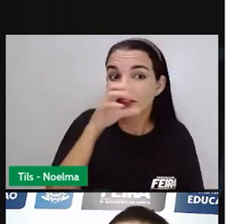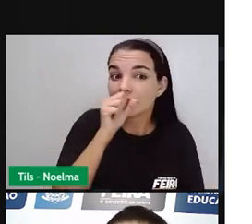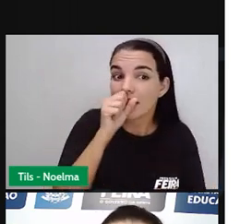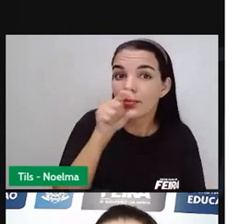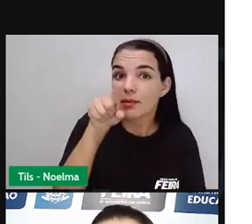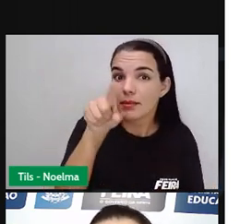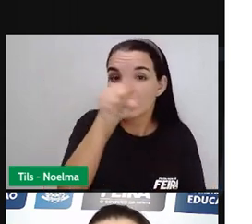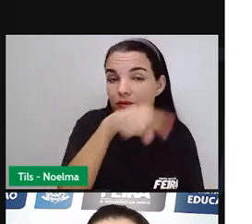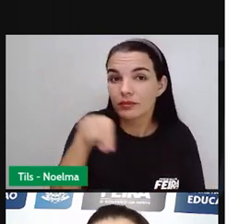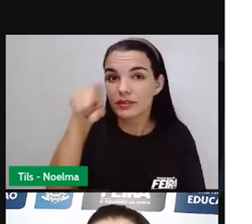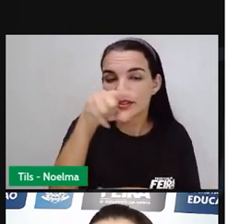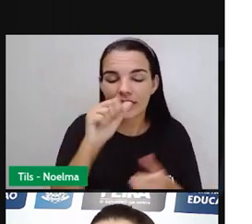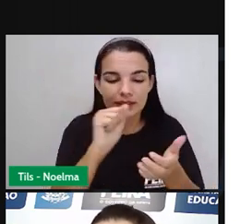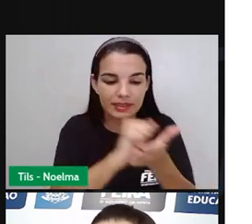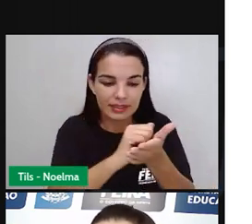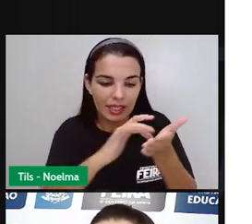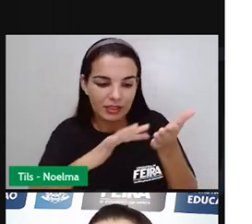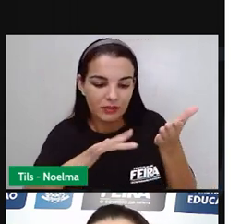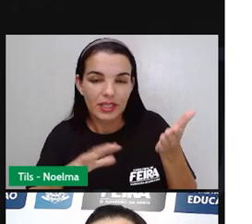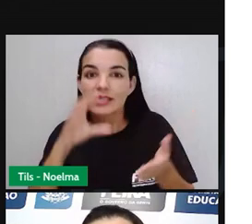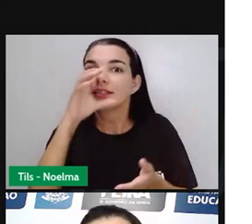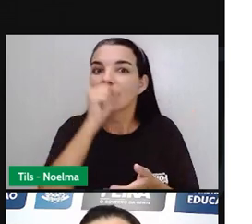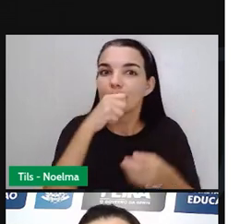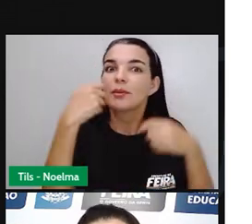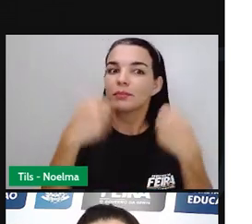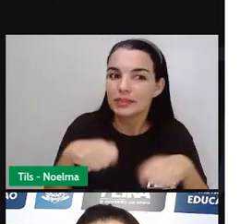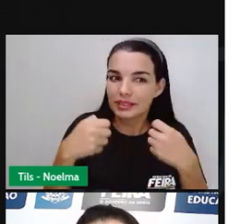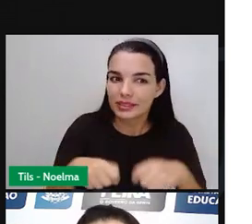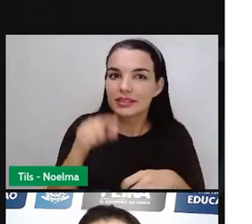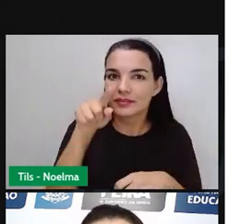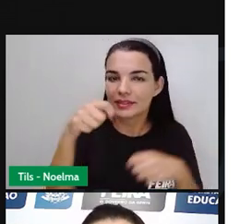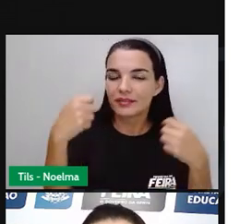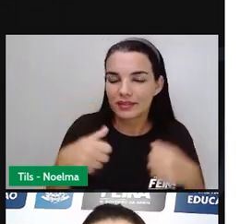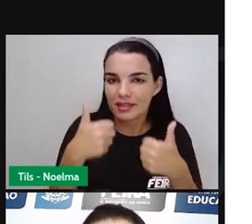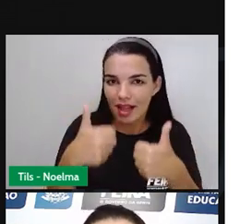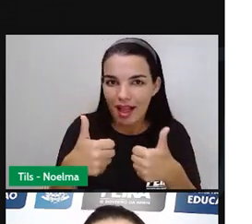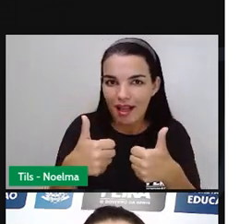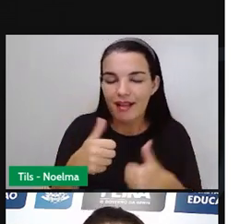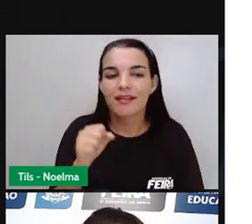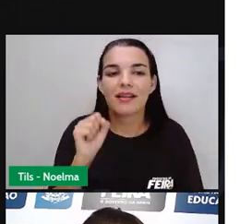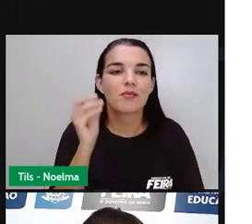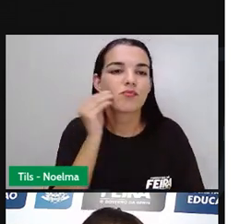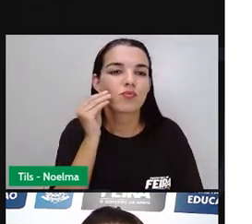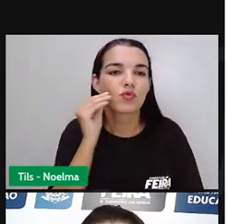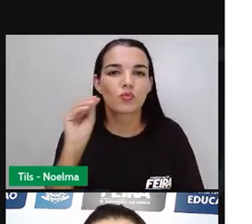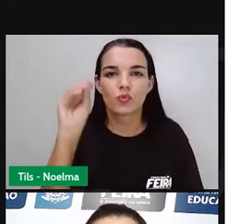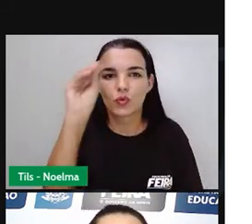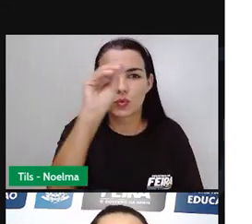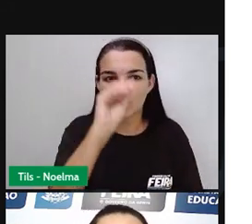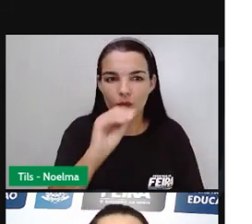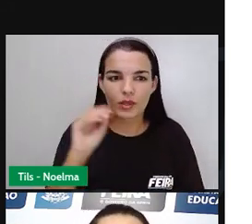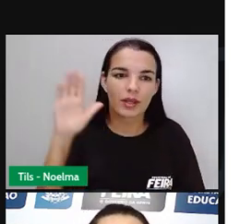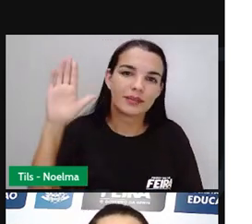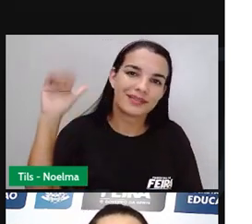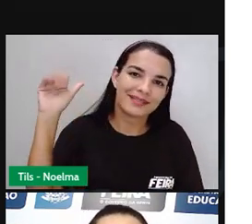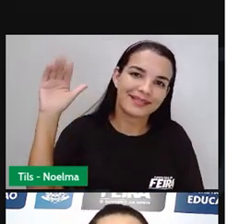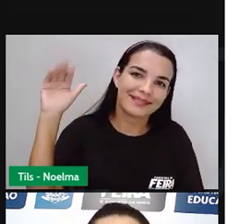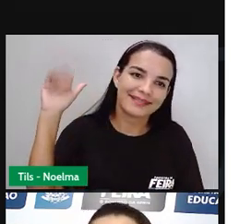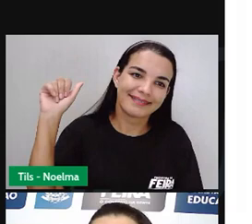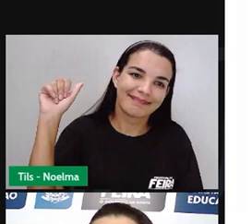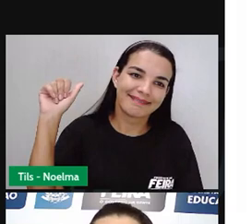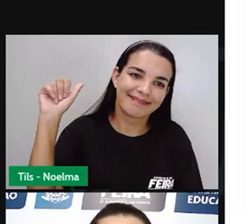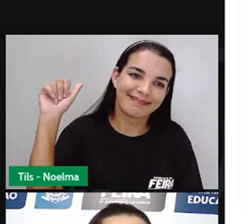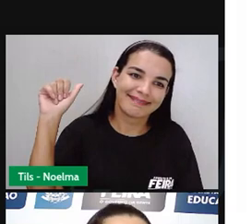sei que vocês têm atividade aí para fazer. Então, não deixem de fazer a atividade do sábado também. Certo? Beijinho no coração de cada um de vocês e até já.